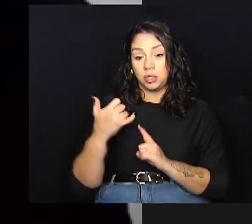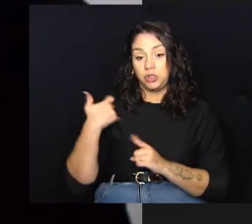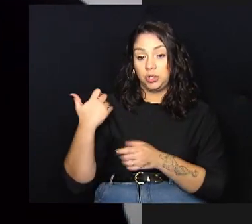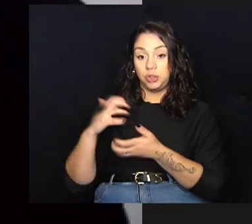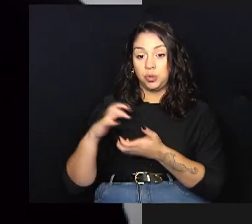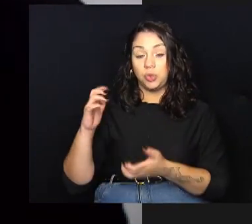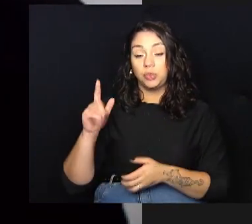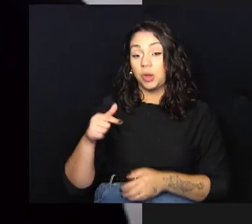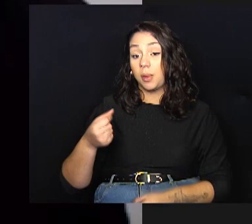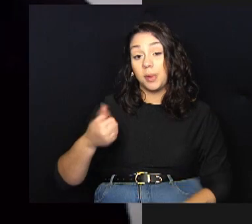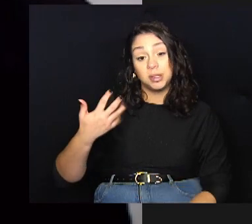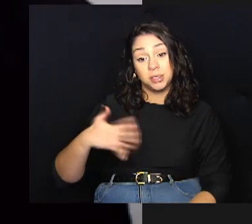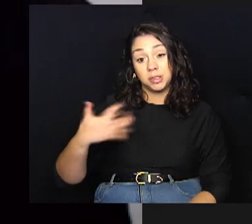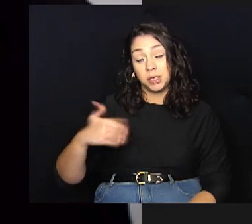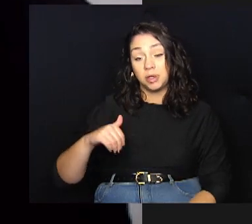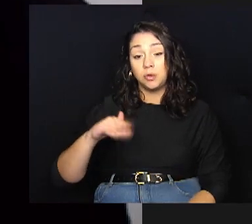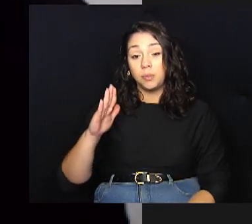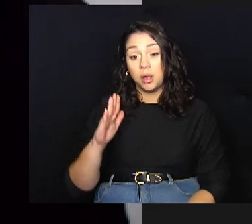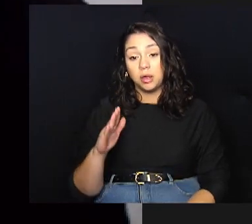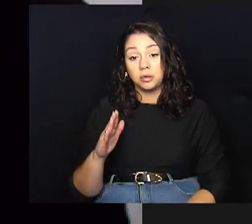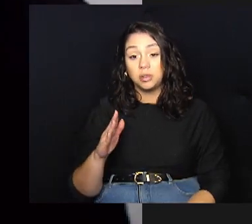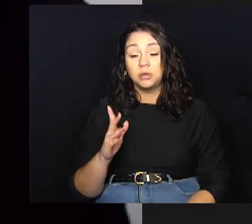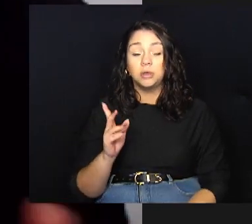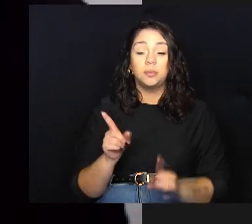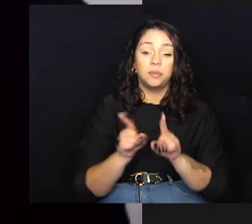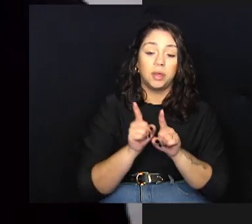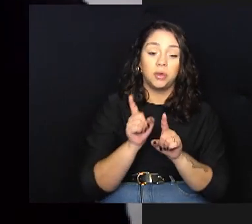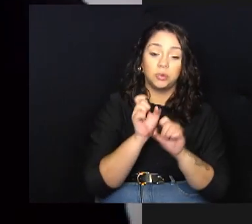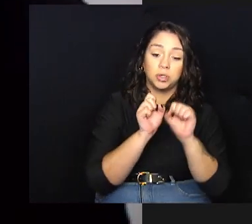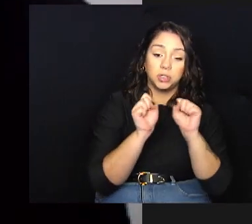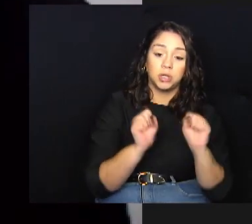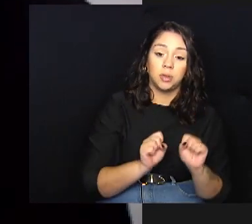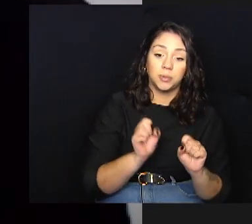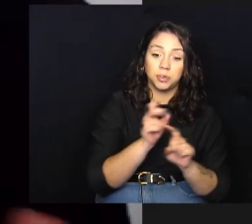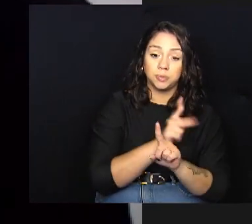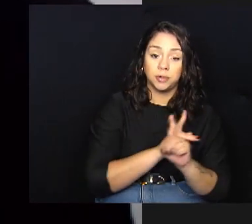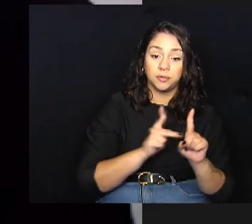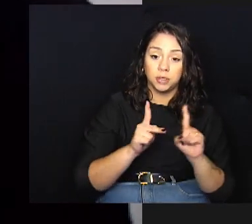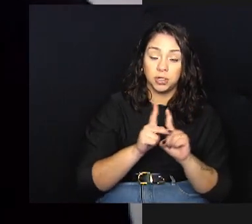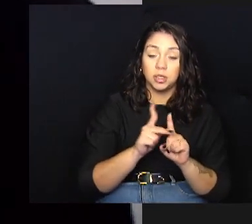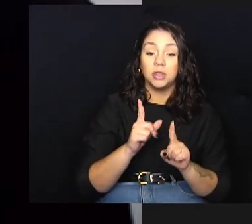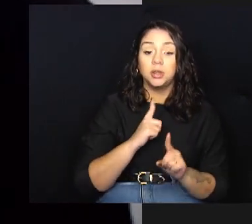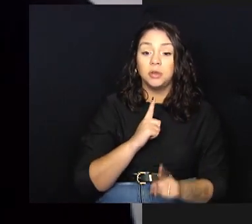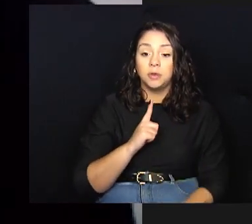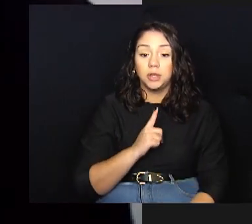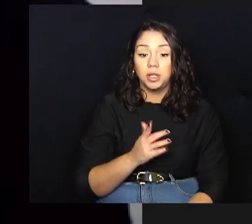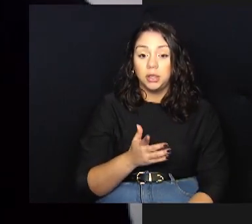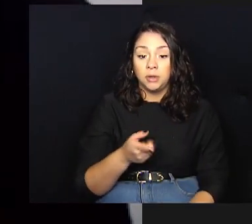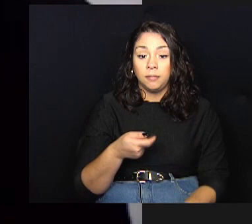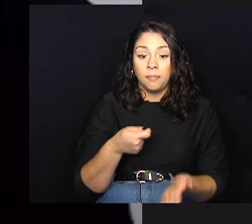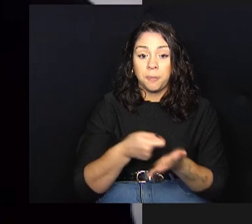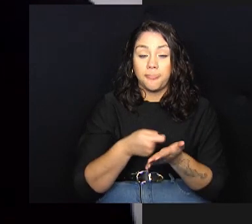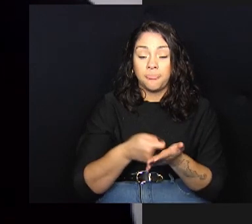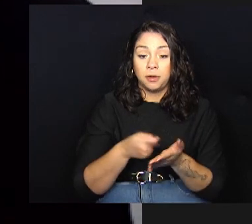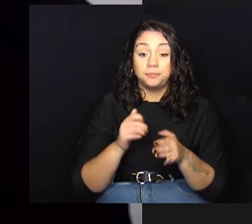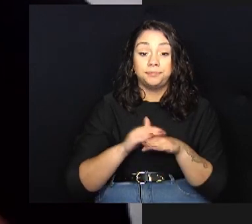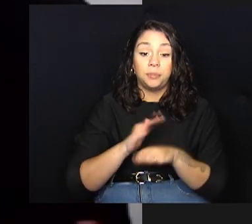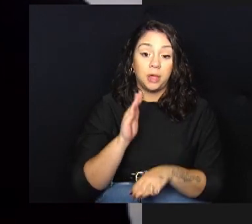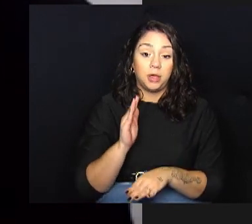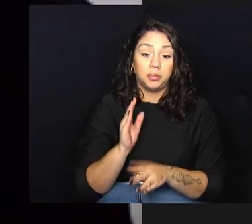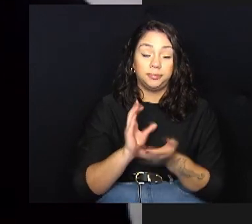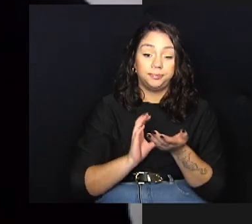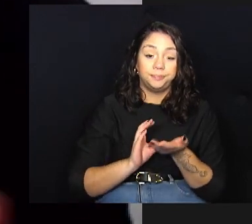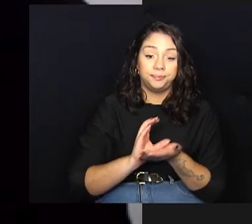é um sistema mais caro né o sistema de previdência é um sistema que vai exigir uma maior entrada de